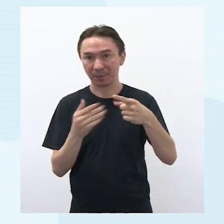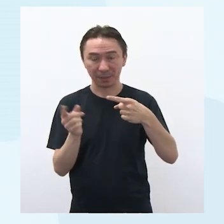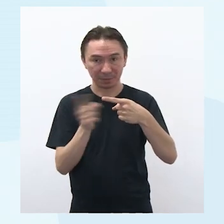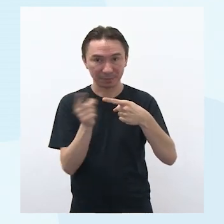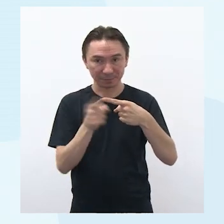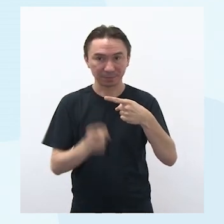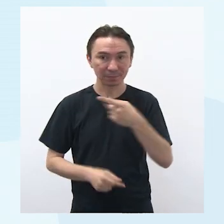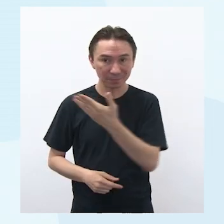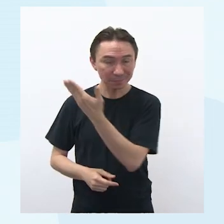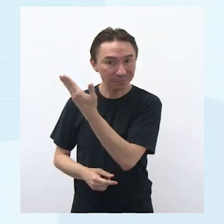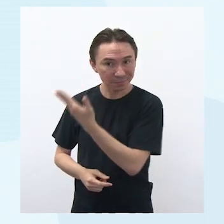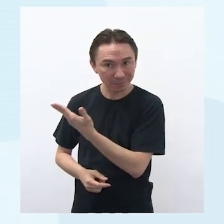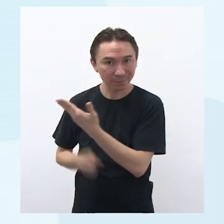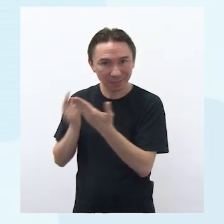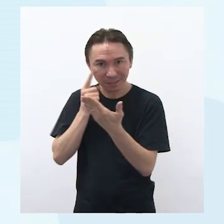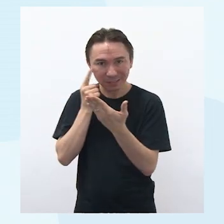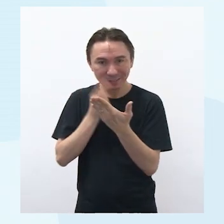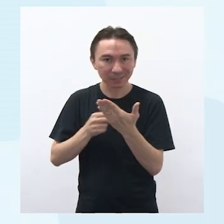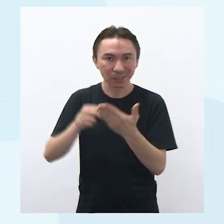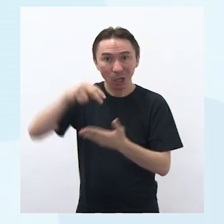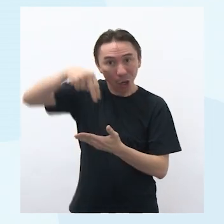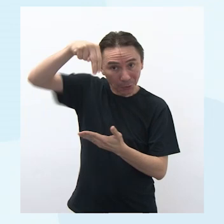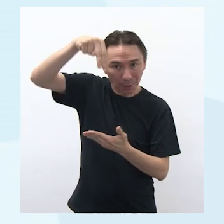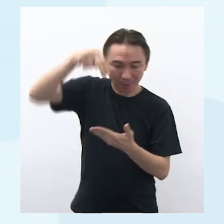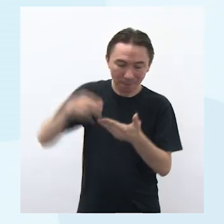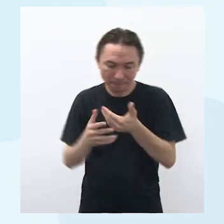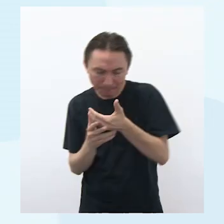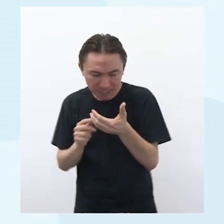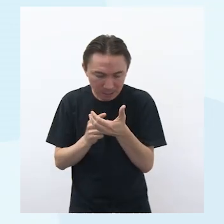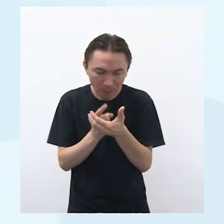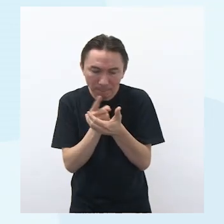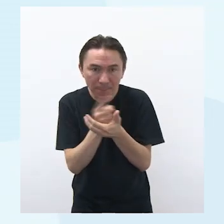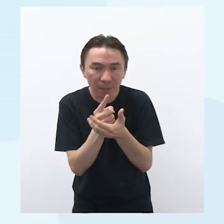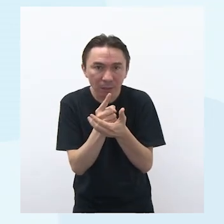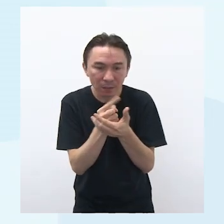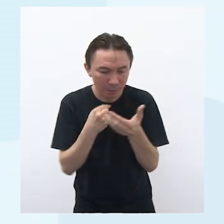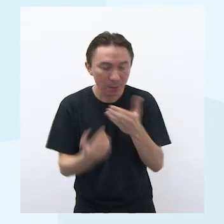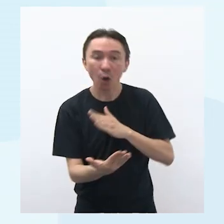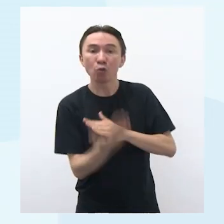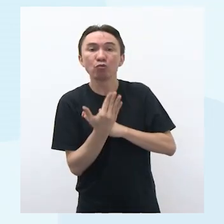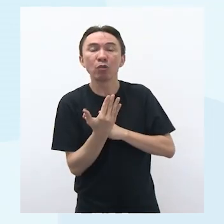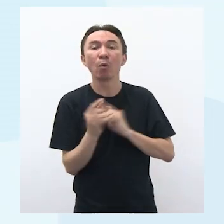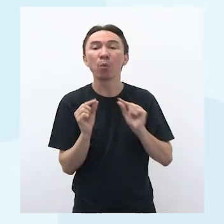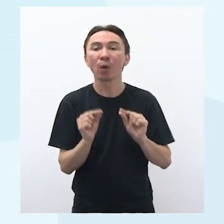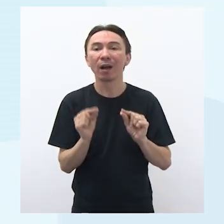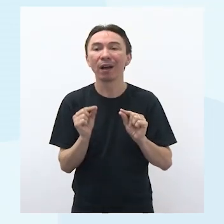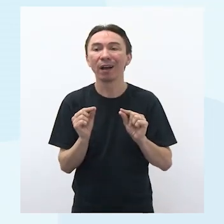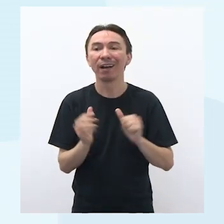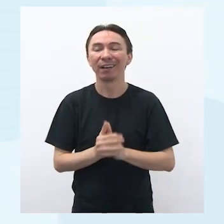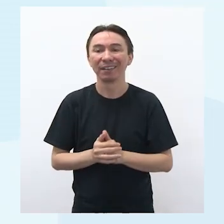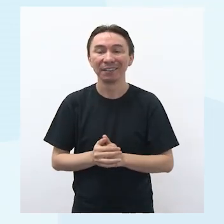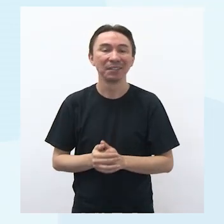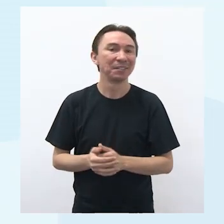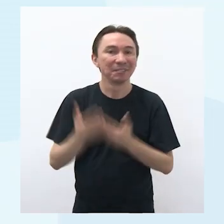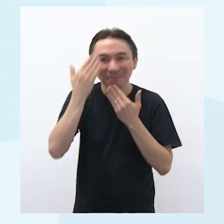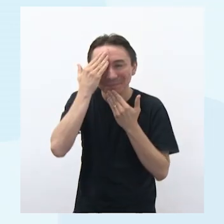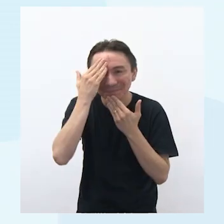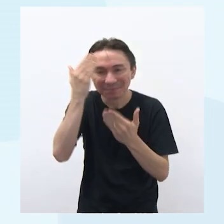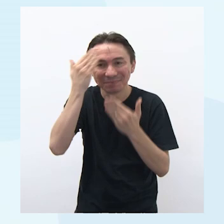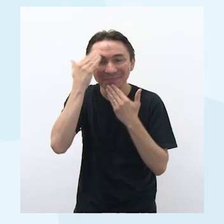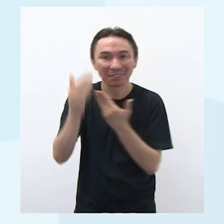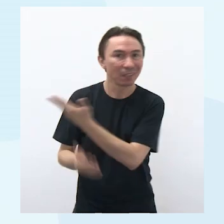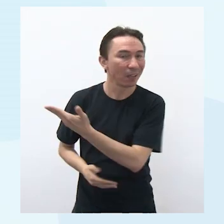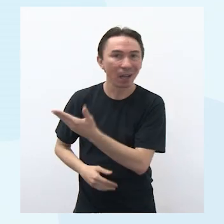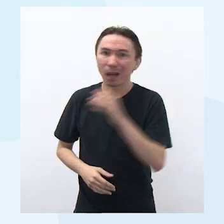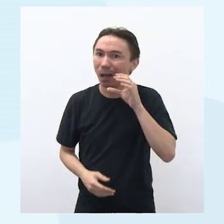uso desse instrumento nos permite? E qual a relação? Oba, mas esse povo é muito... O Giovanni é muito